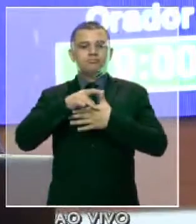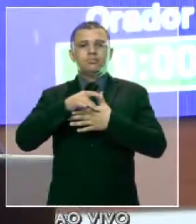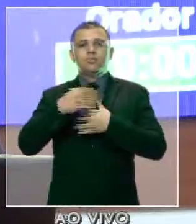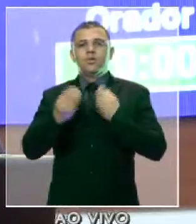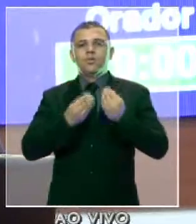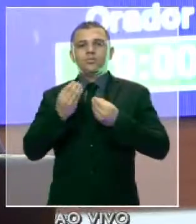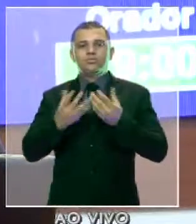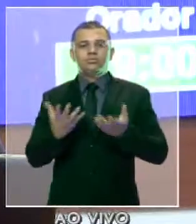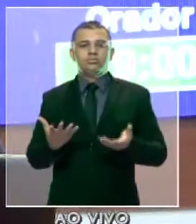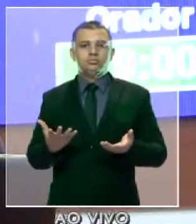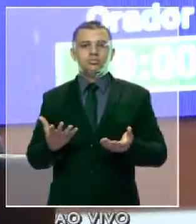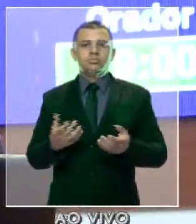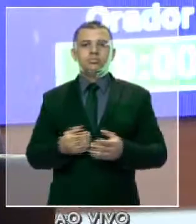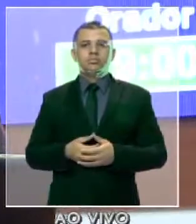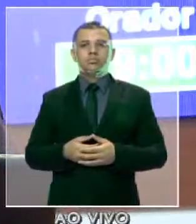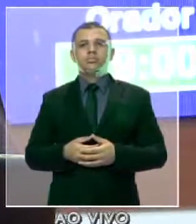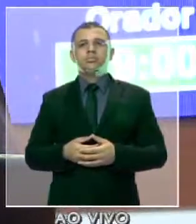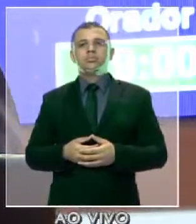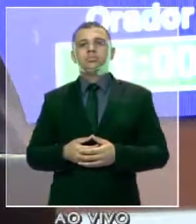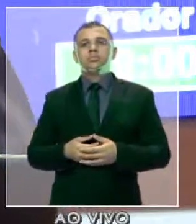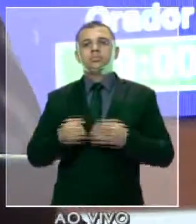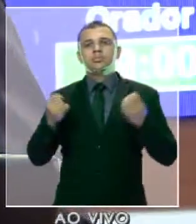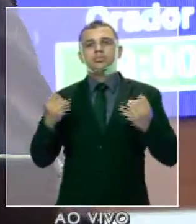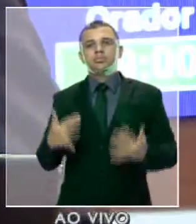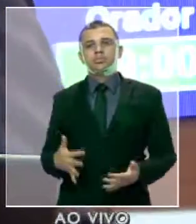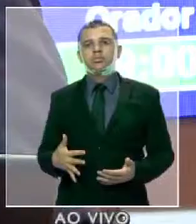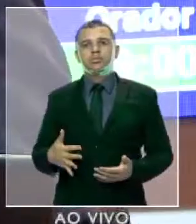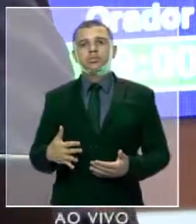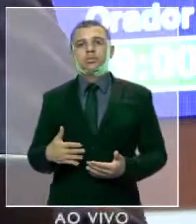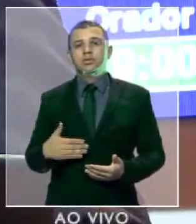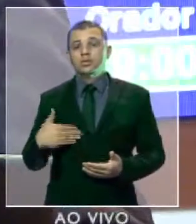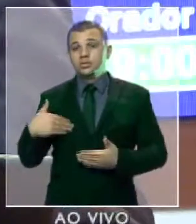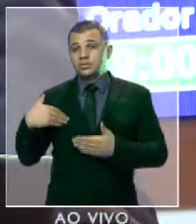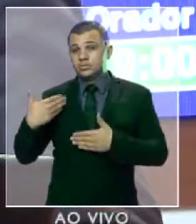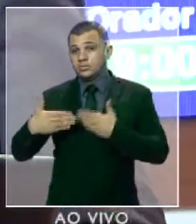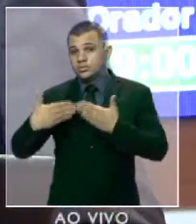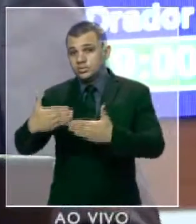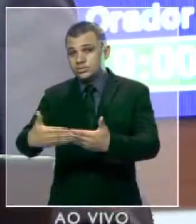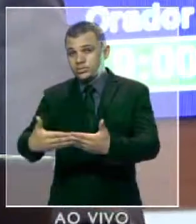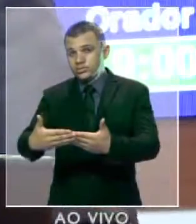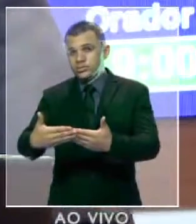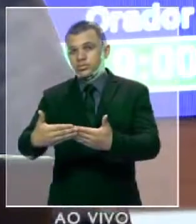é chegada a hora, o sonho será terra, Nauro Machado.